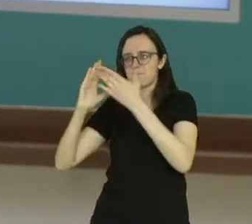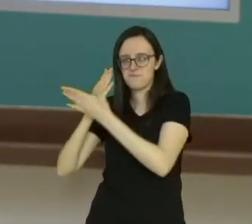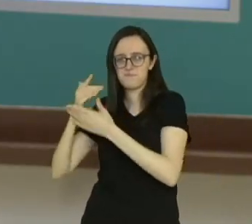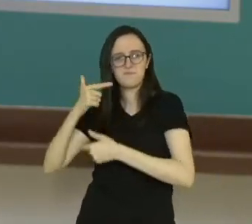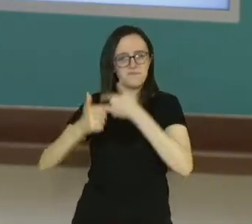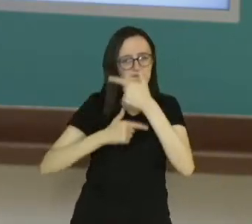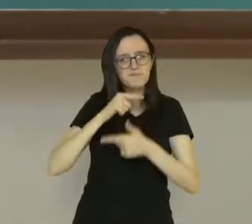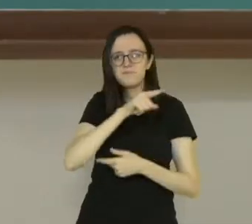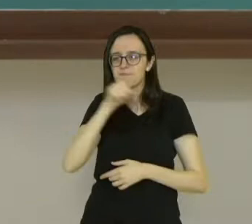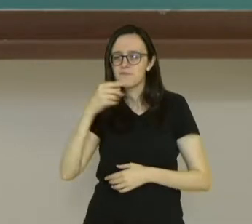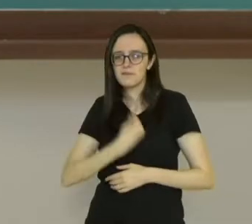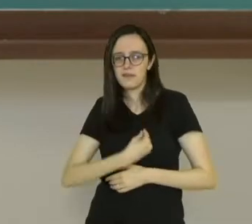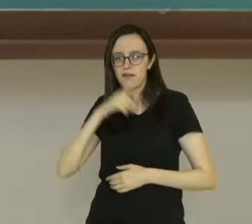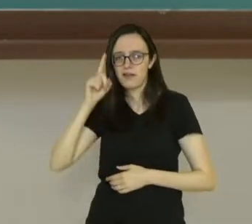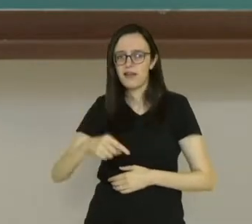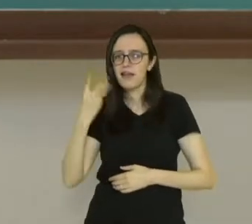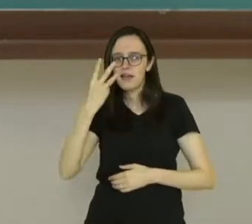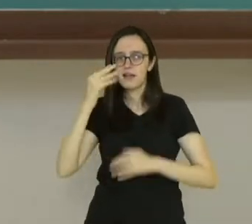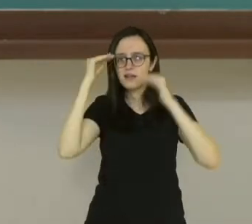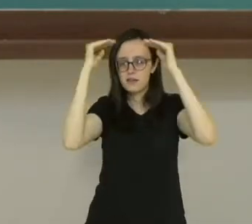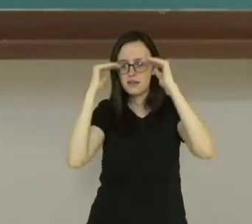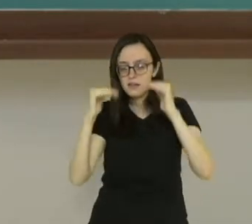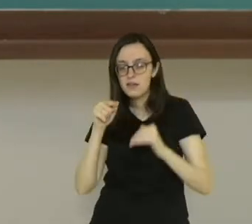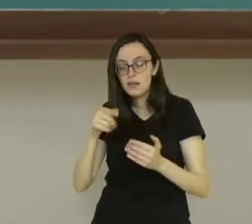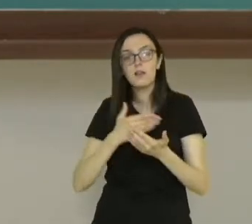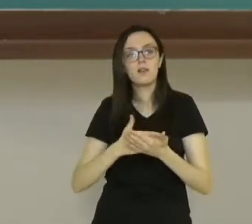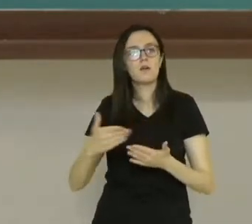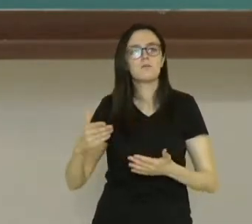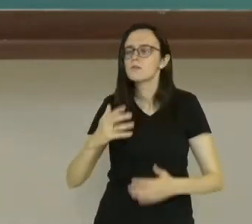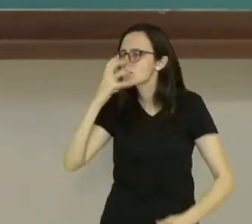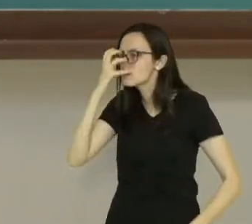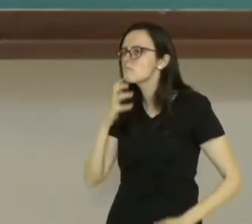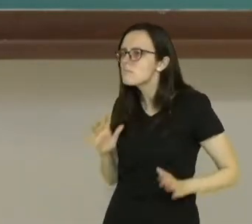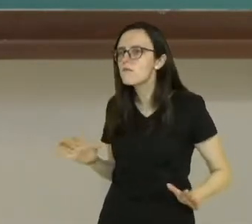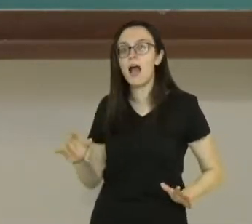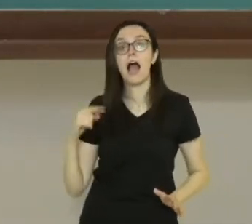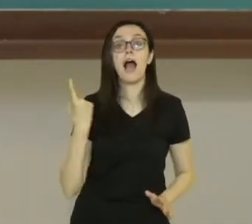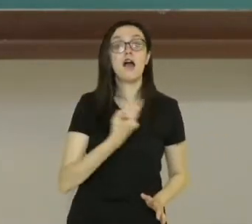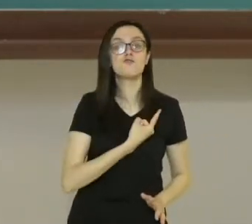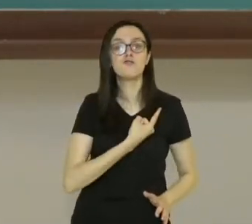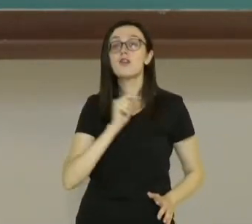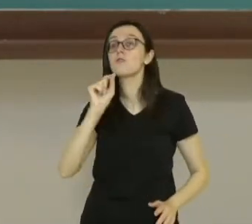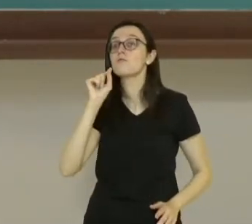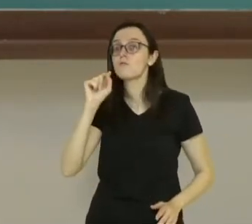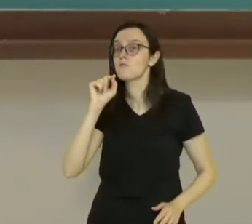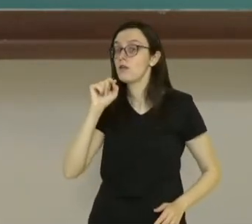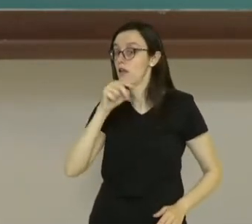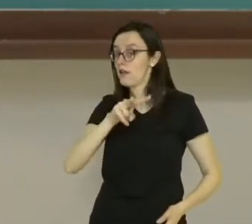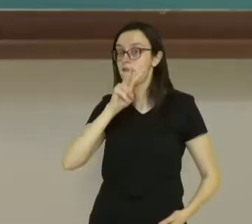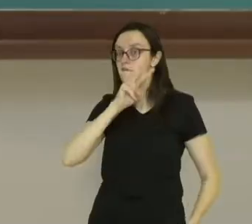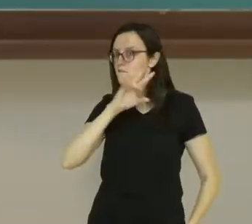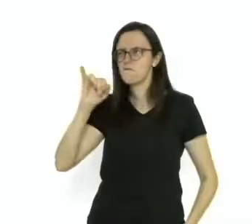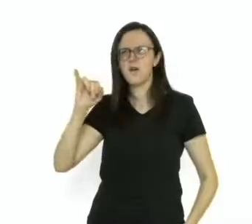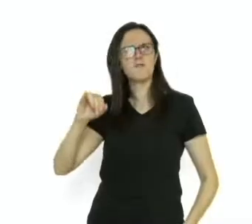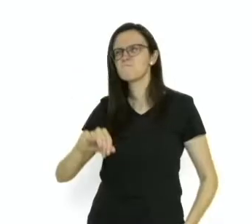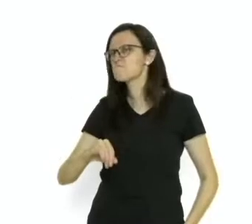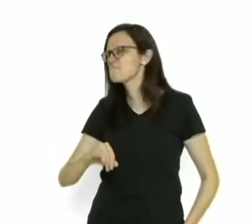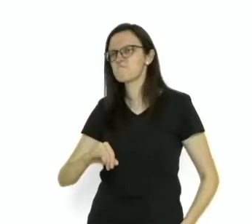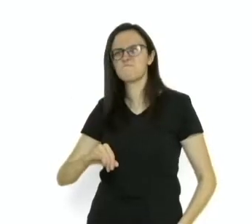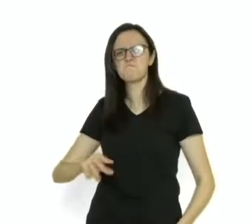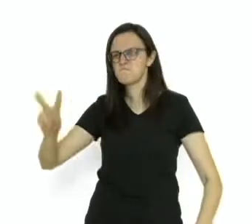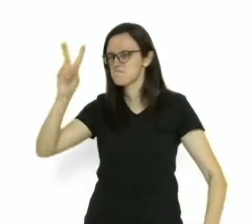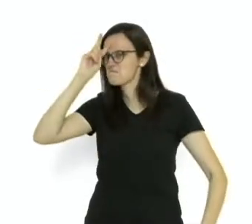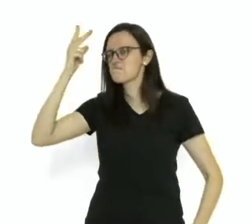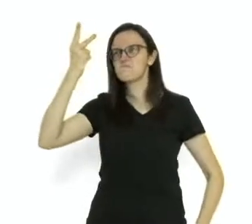rolava ali. O terceiro estado vai começar a ficar pistola e a gente vai ver que ele vai acabar se manifestando